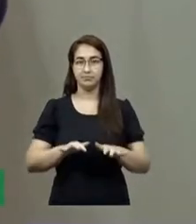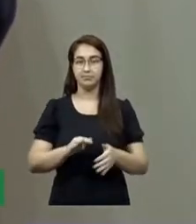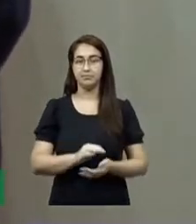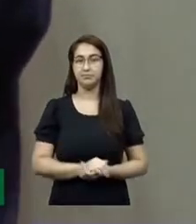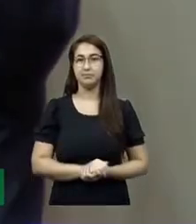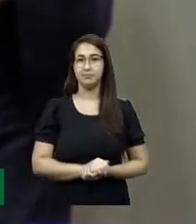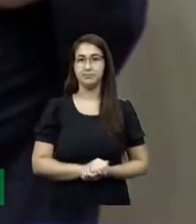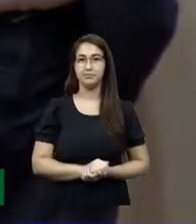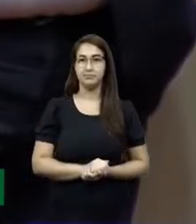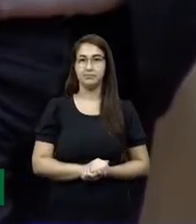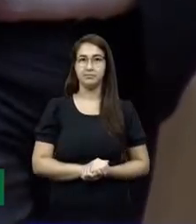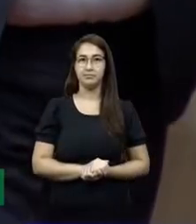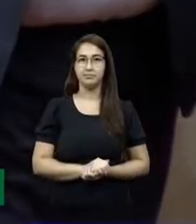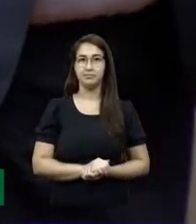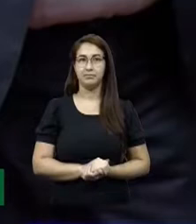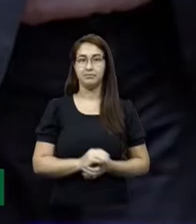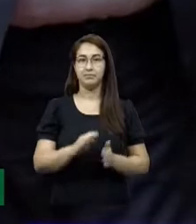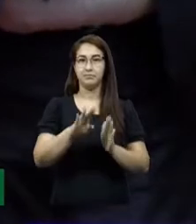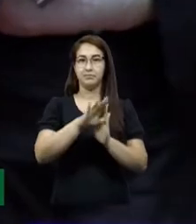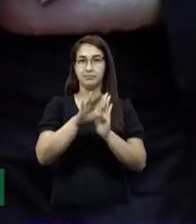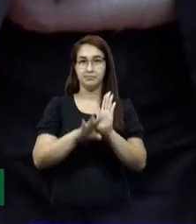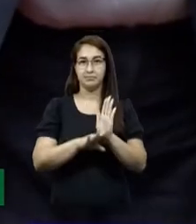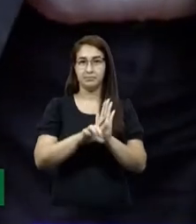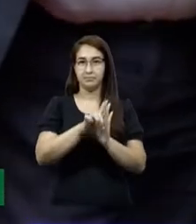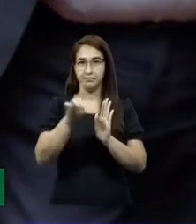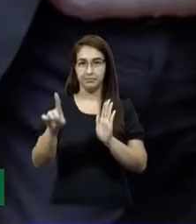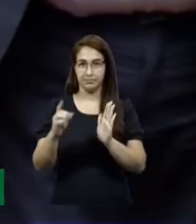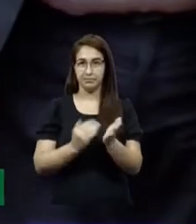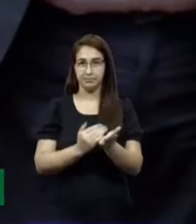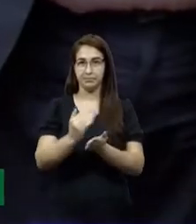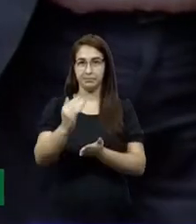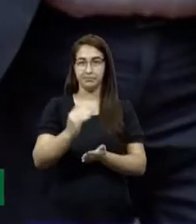sessão, vamos à ordem do dia.